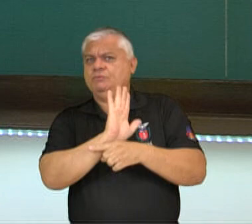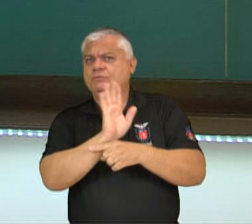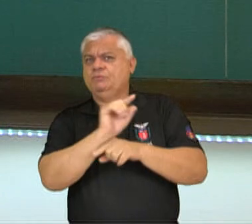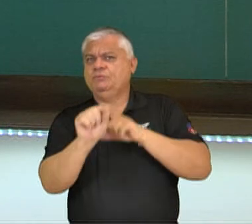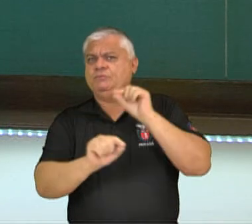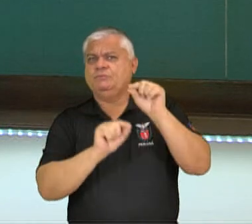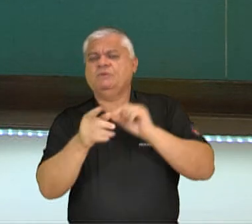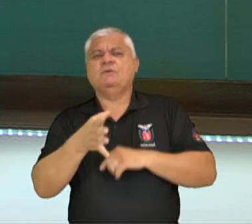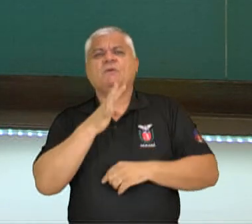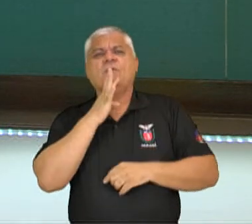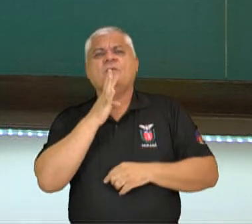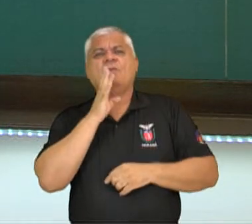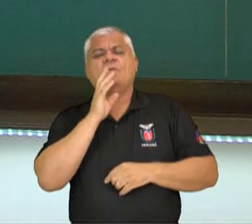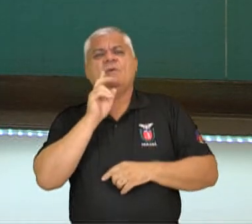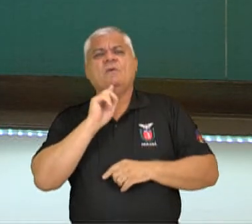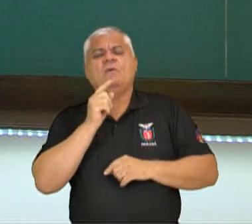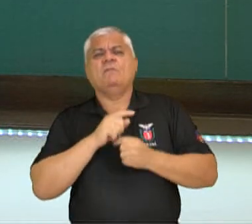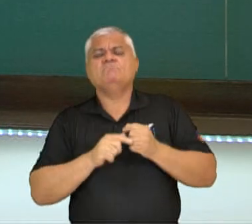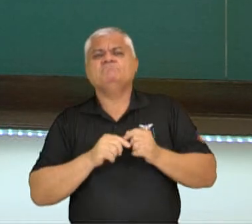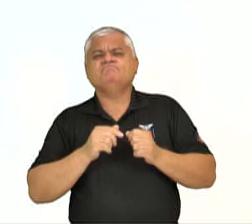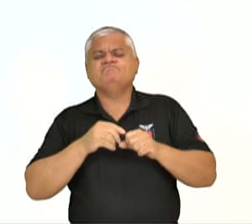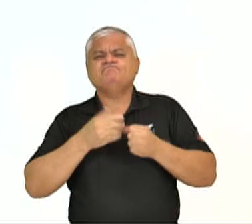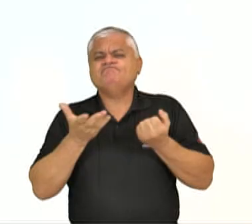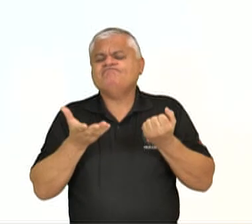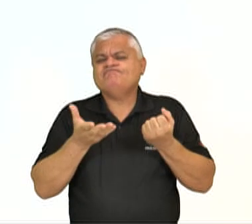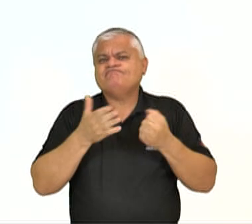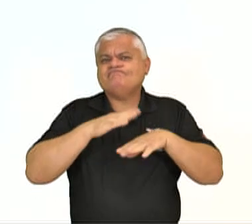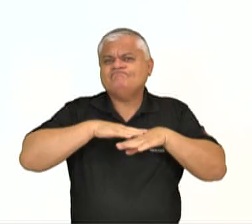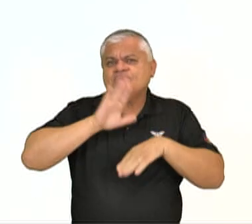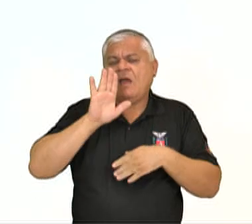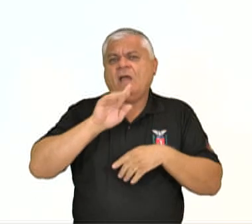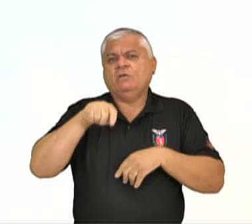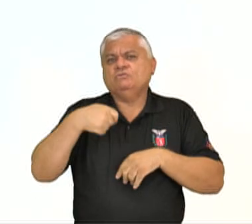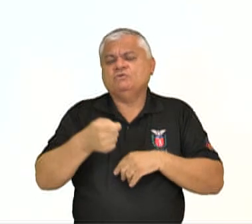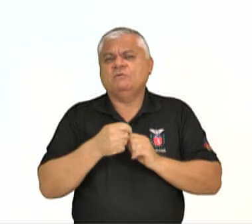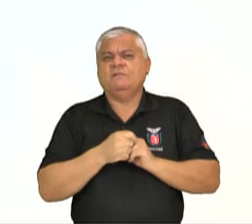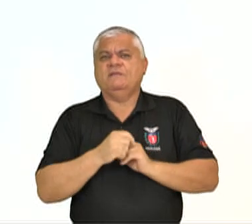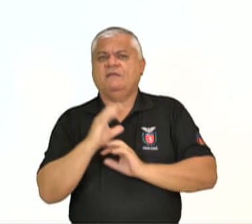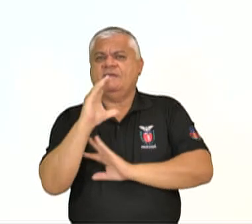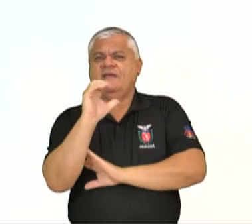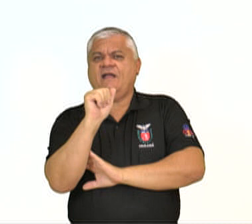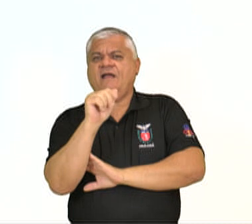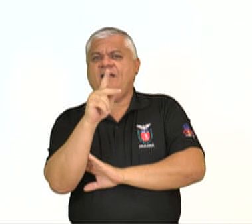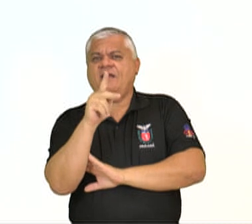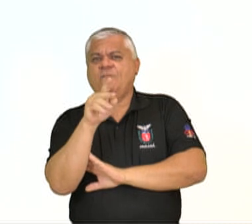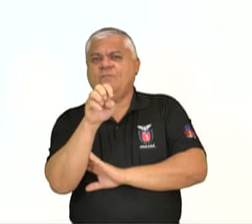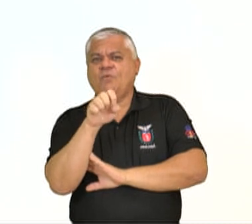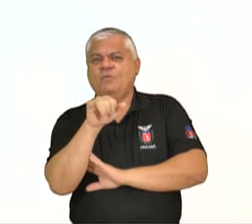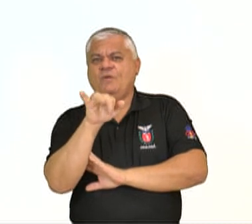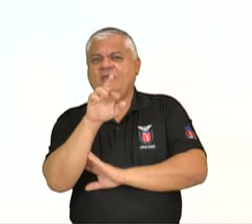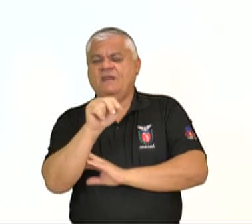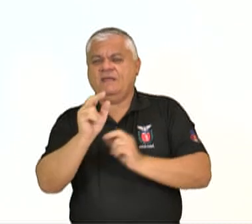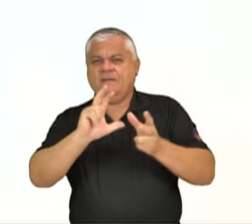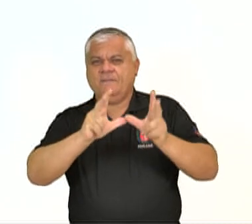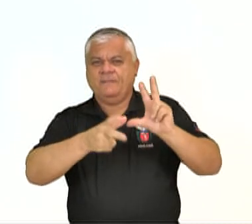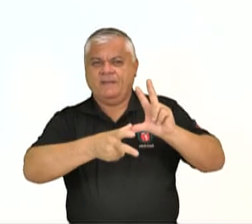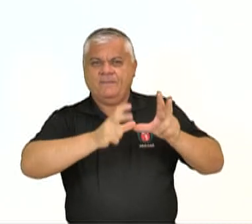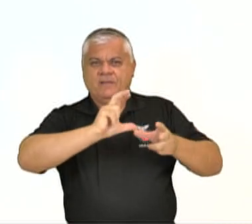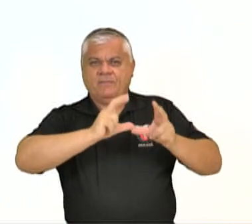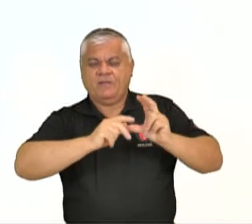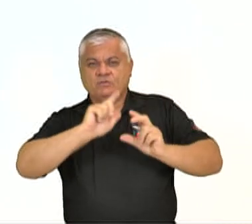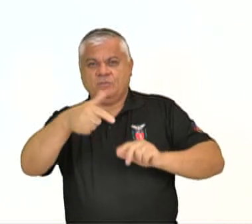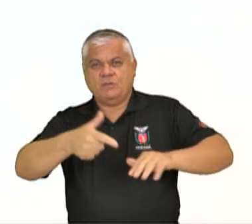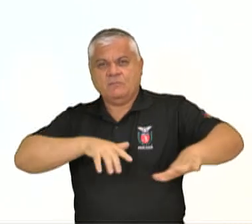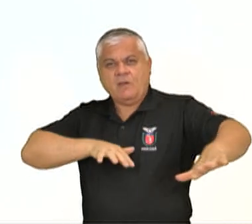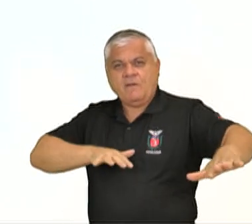nós conhecermos um pouco mais sobre a capoeira, principalmente sobre a ginga e